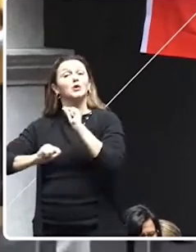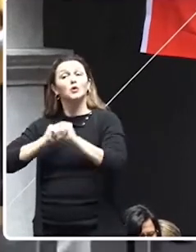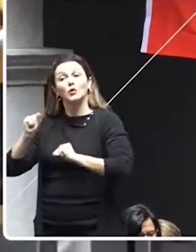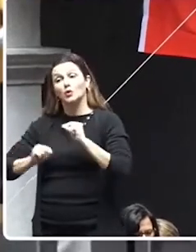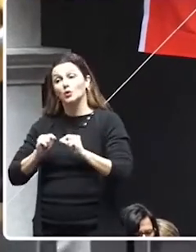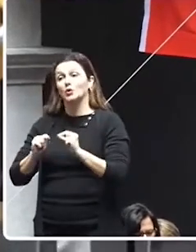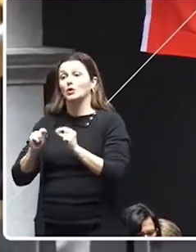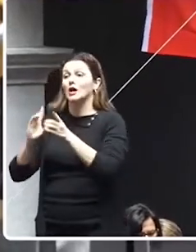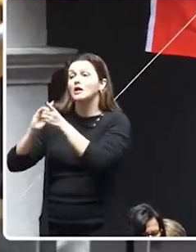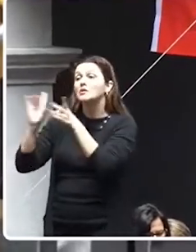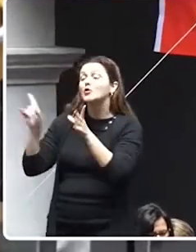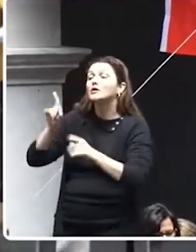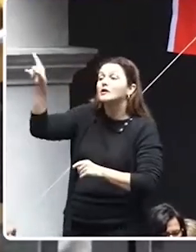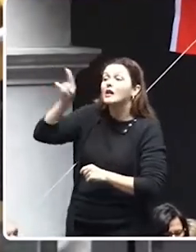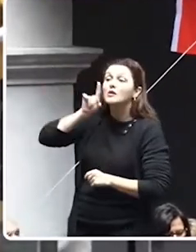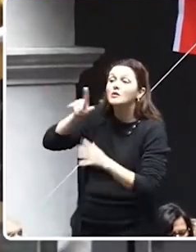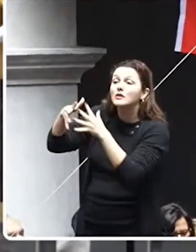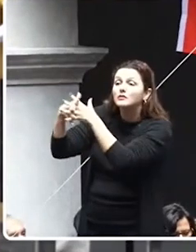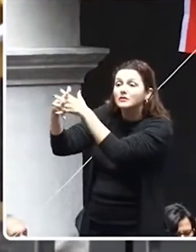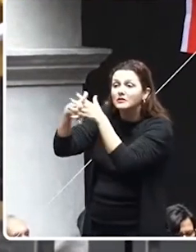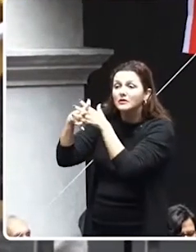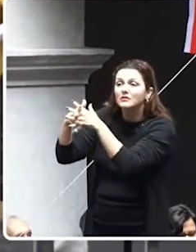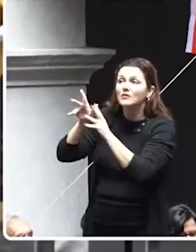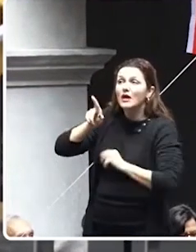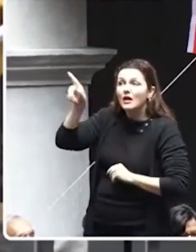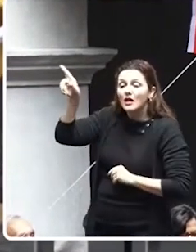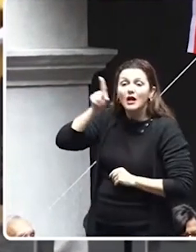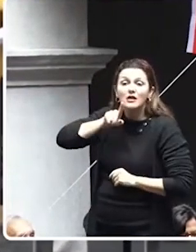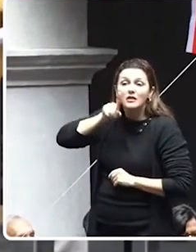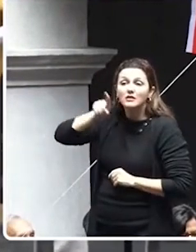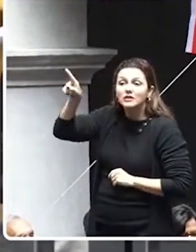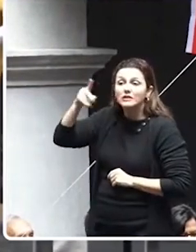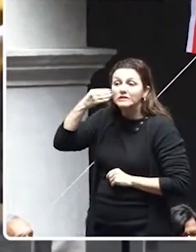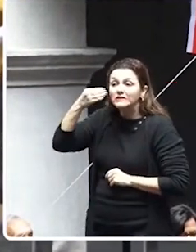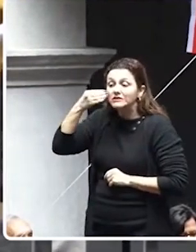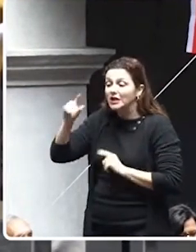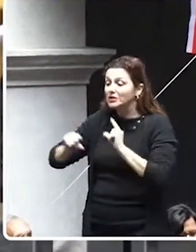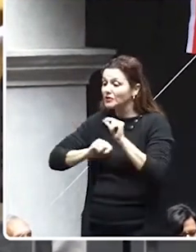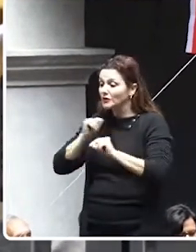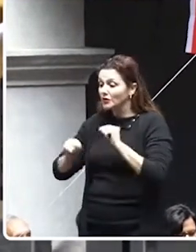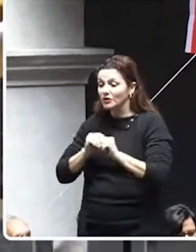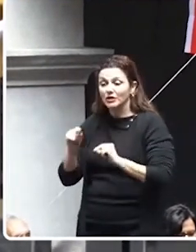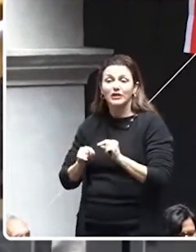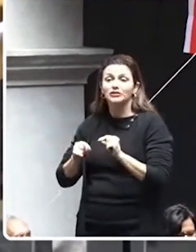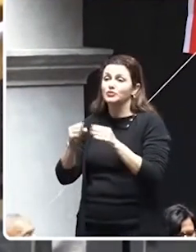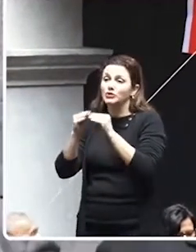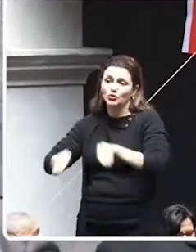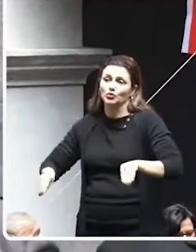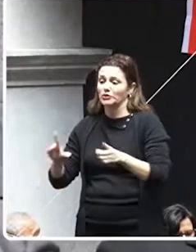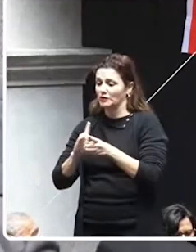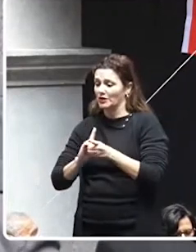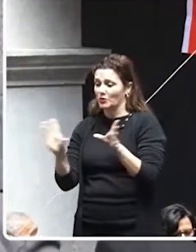democracia norte-americana. Lá, as tentativas de desestabilizar a democracia e